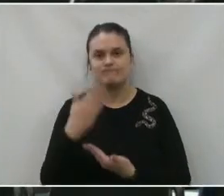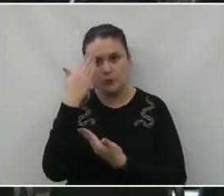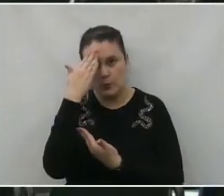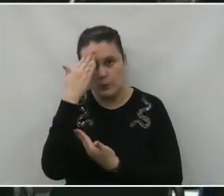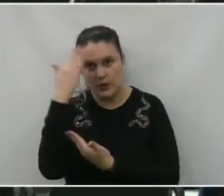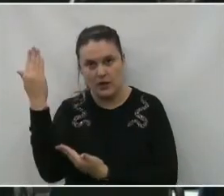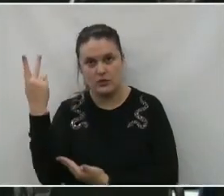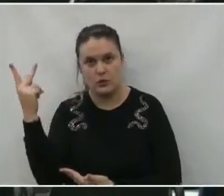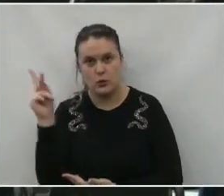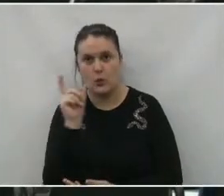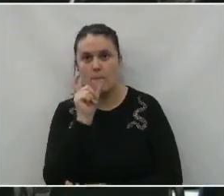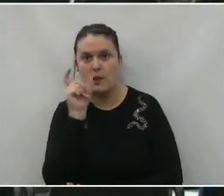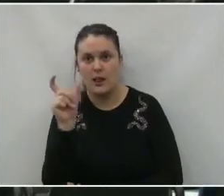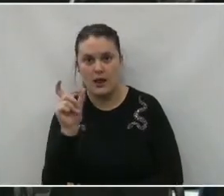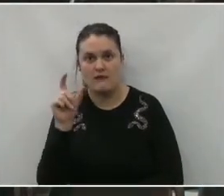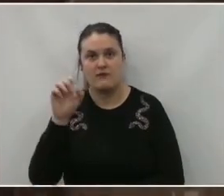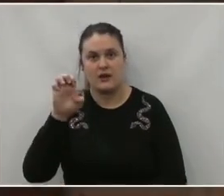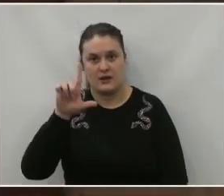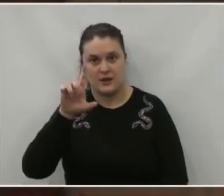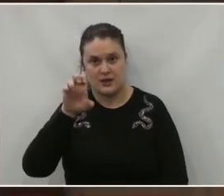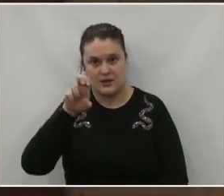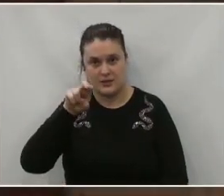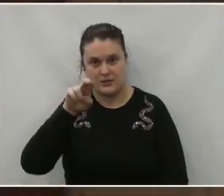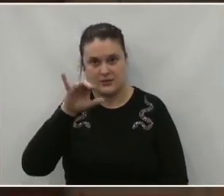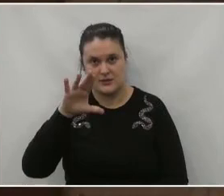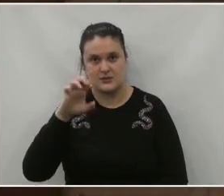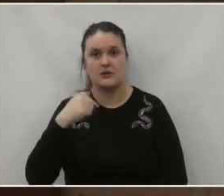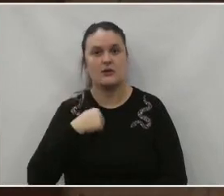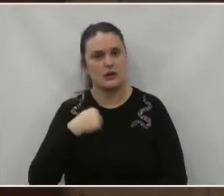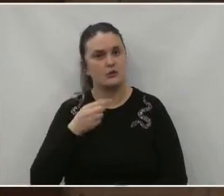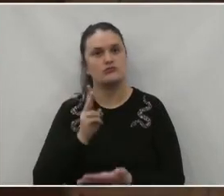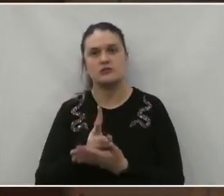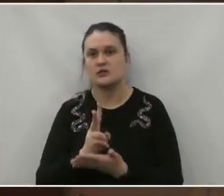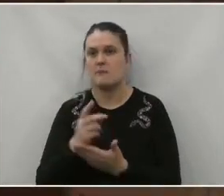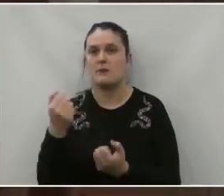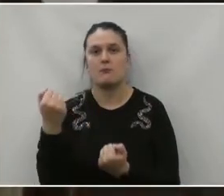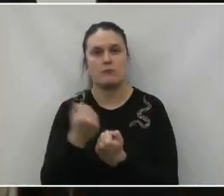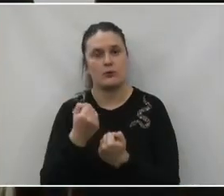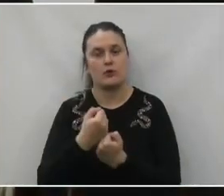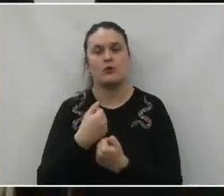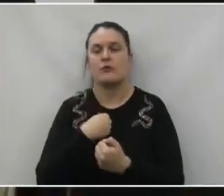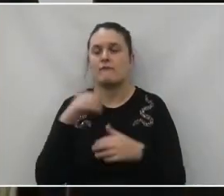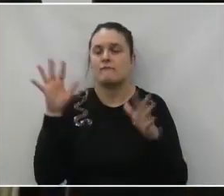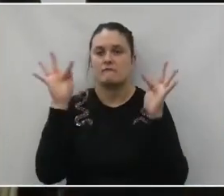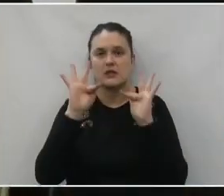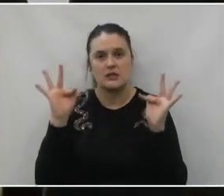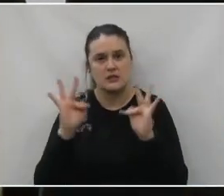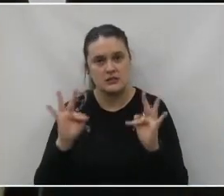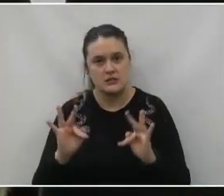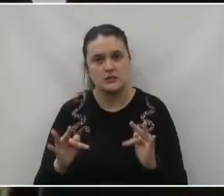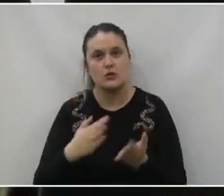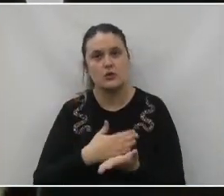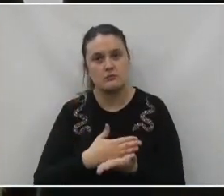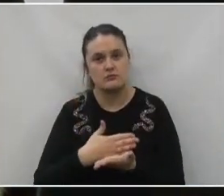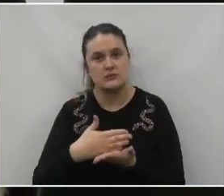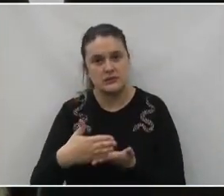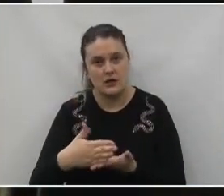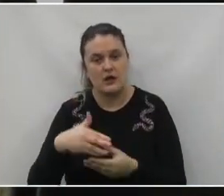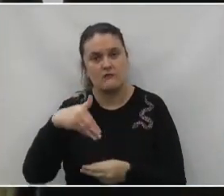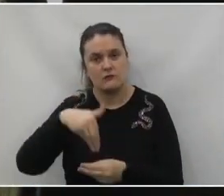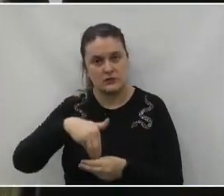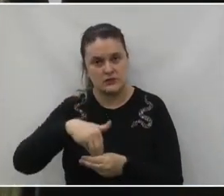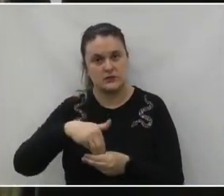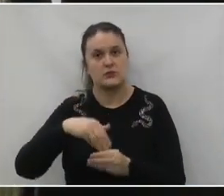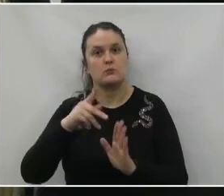Agradeço as palavras, senhora Helenice. Eu, como apoiadora sempre da causa, fico muito feliz de dar início à votação